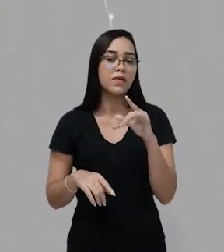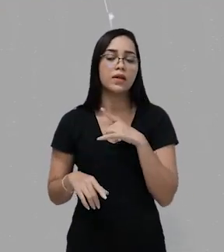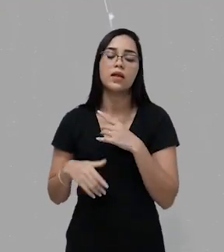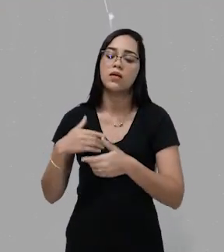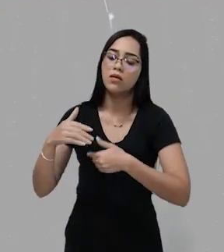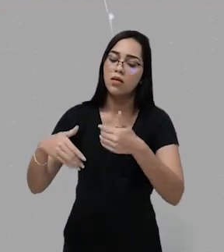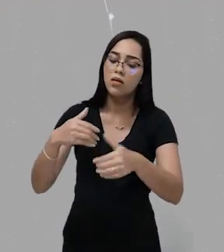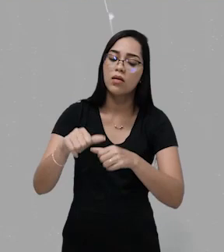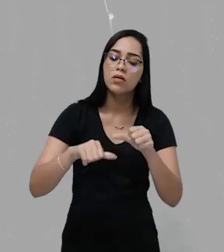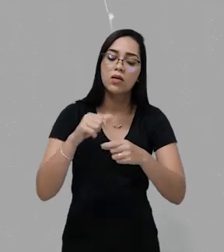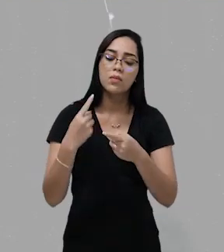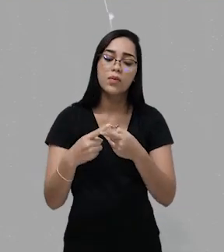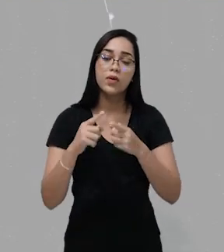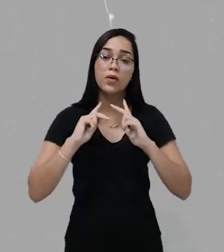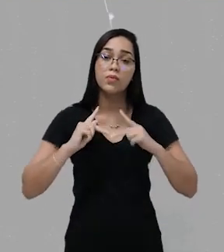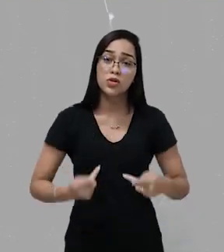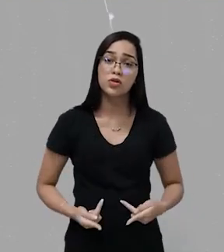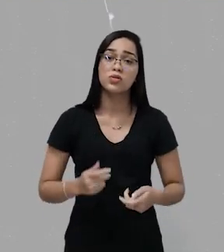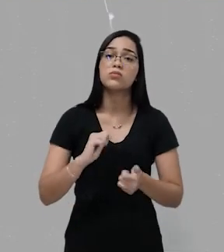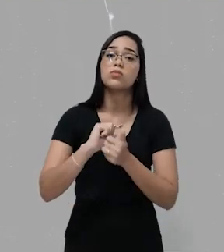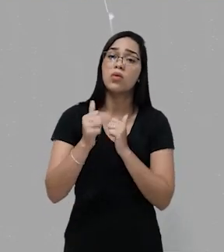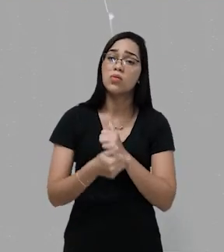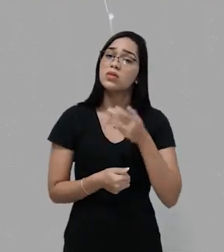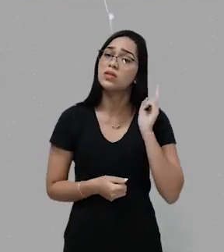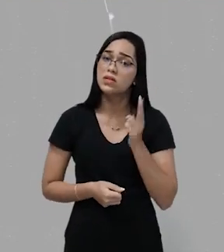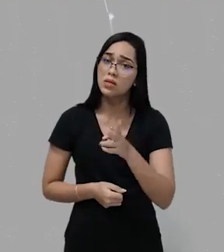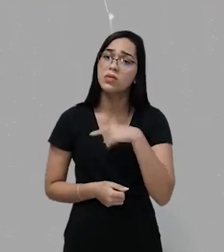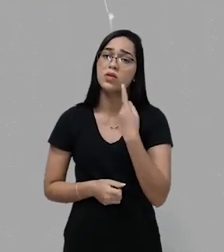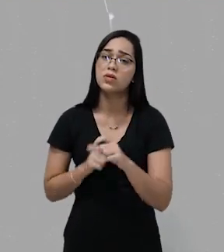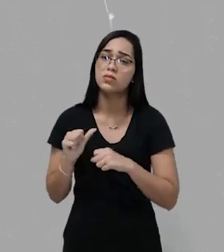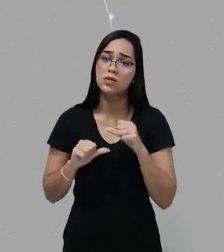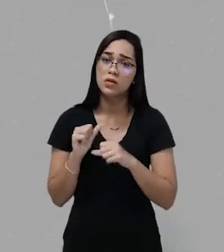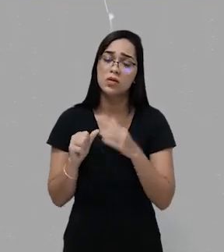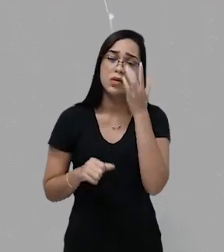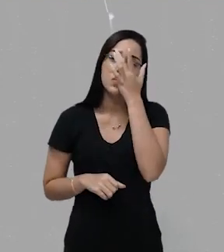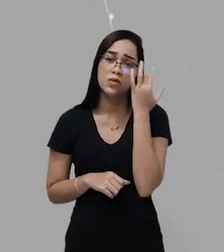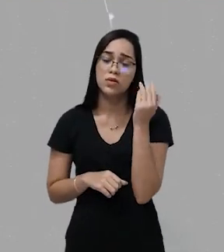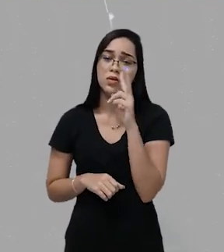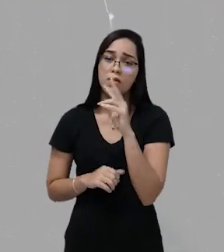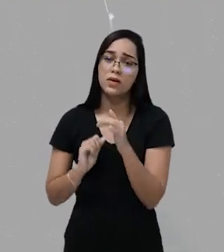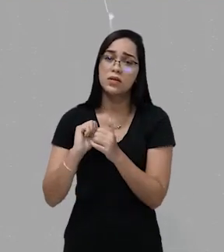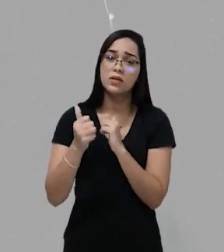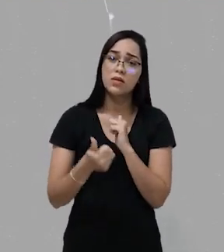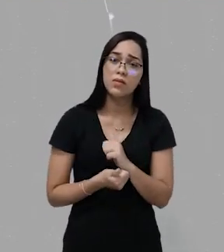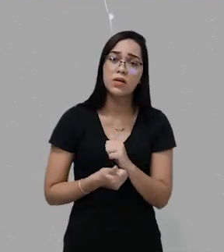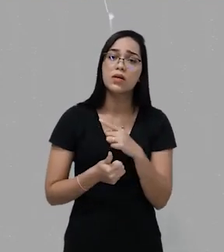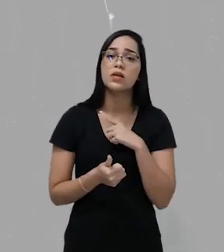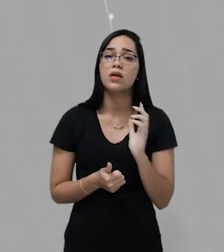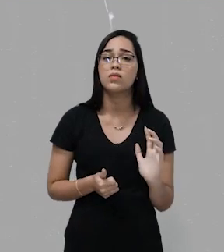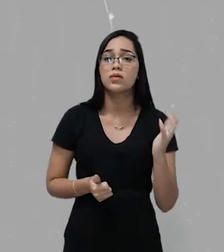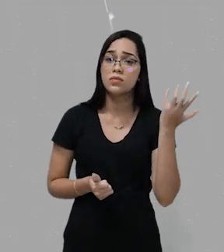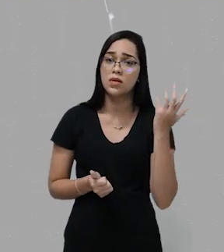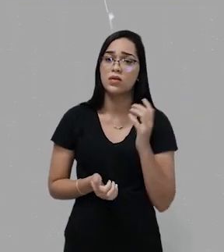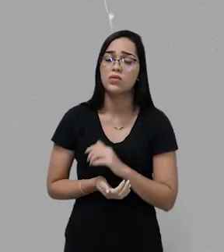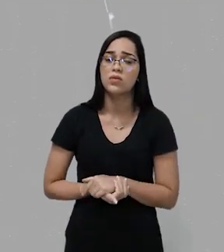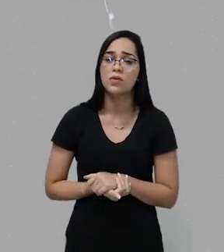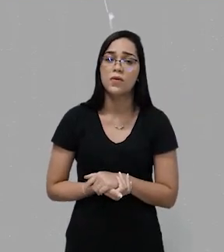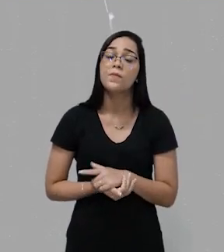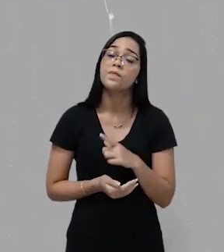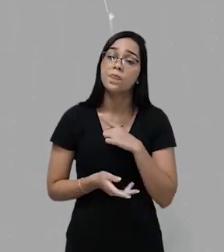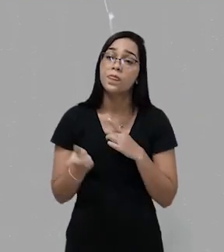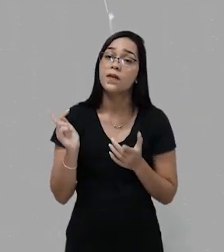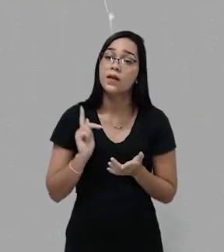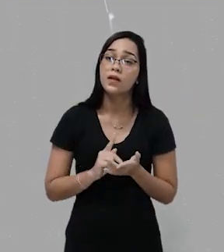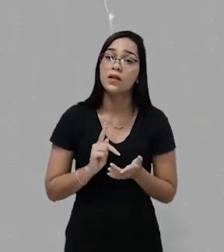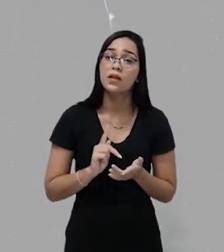sofrendo mutações. Por quê? Porque a humanidade muda, porque nós mudamos, nós somos pessoas que vamos nos adequando aos acontecimentos, aos